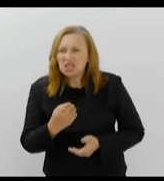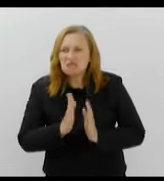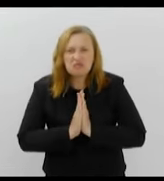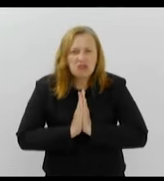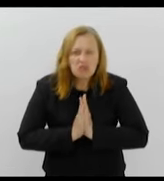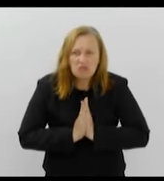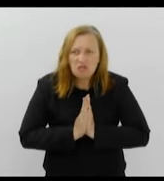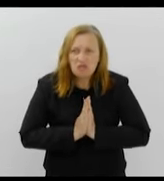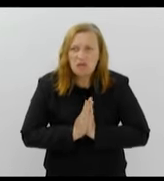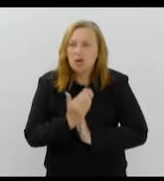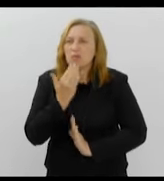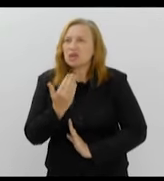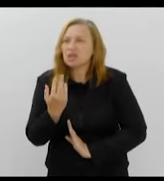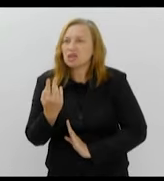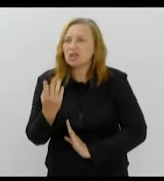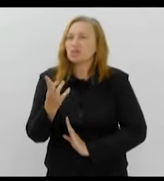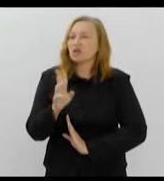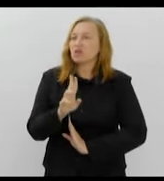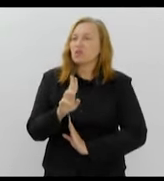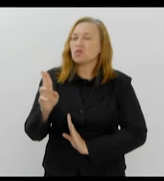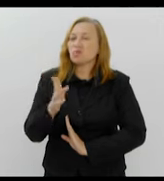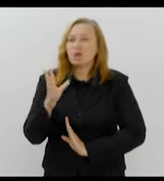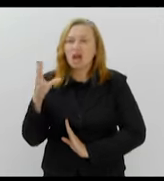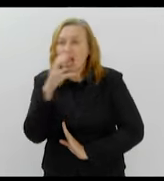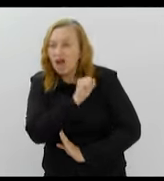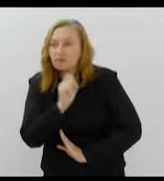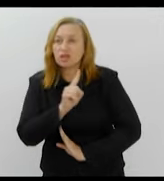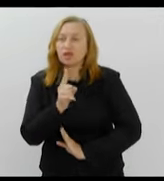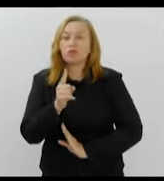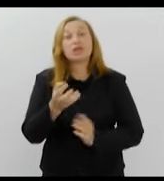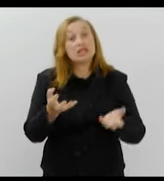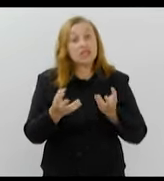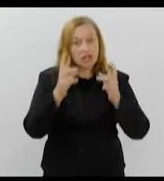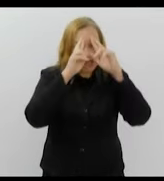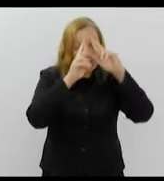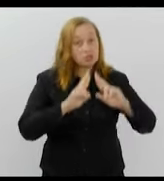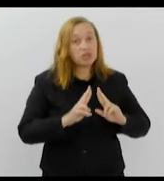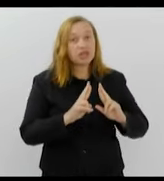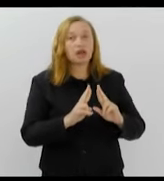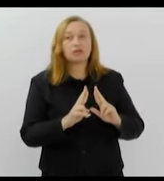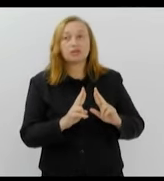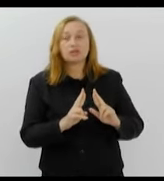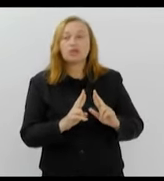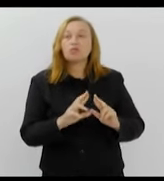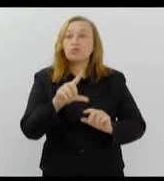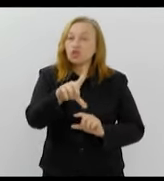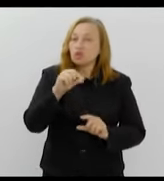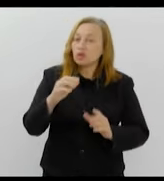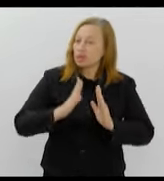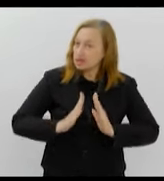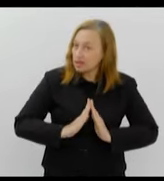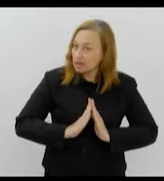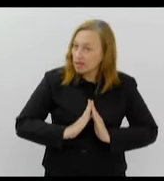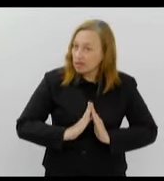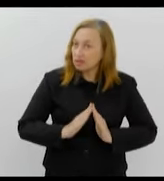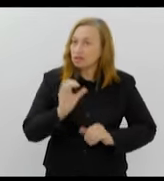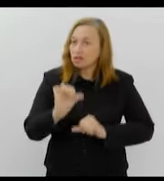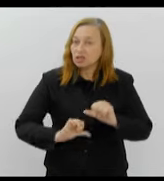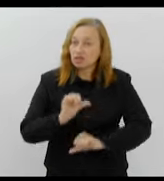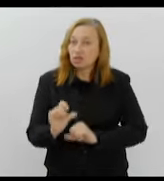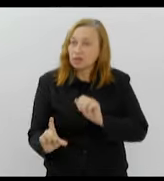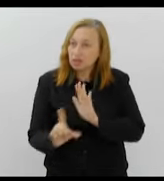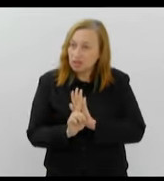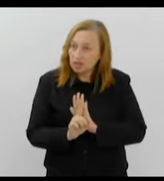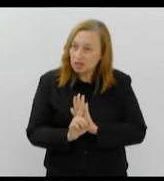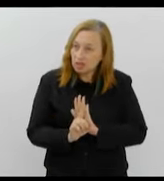aqui tá pedindo para ser nomeado imediatamente o que eles querem é que seja respeitada uma decisão dessa casa que foi transformada em lei